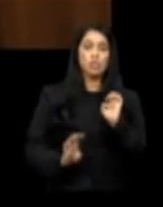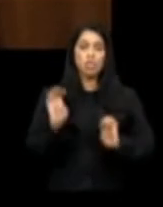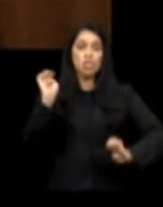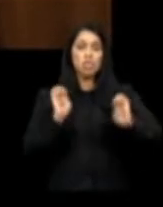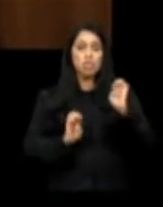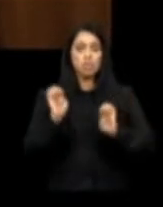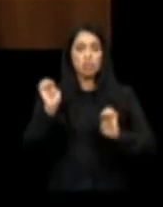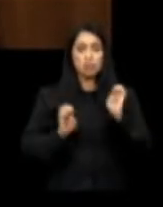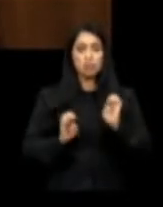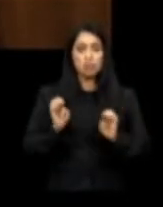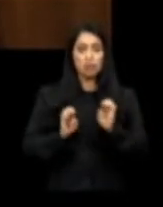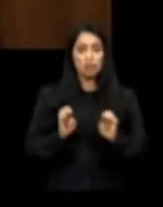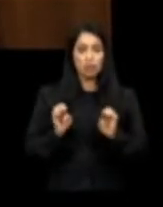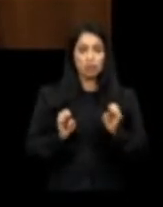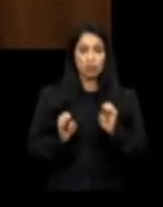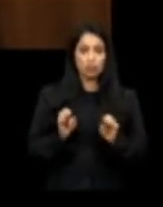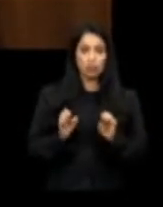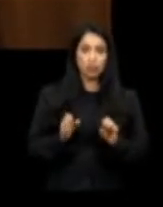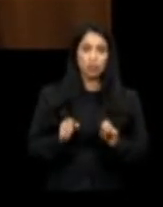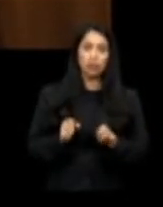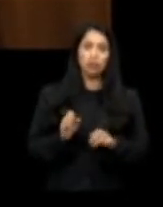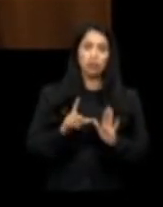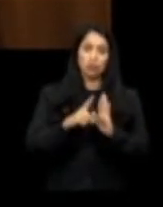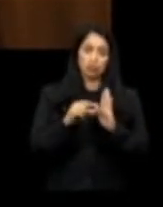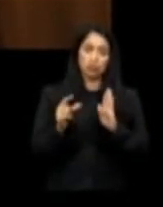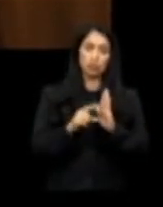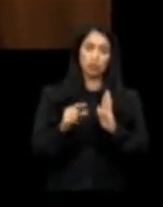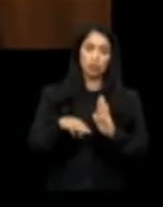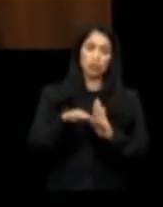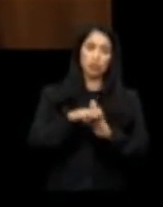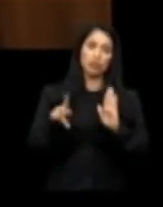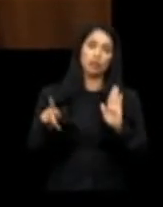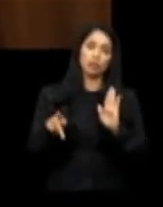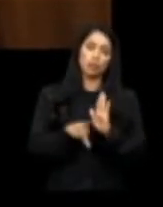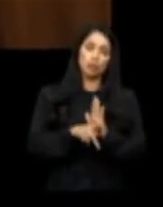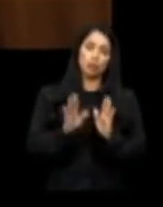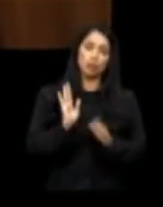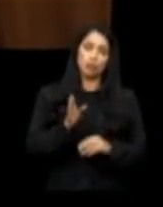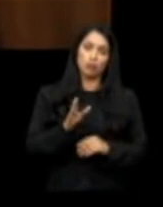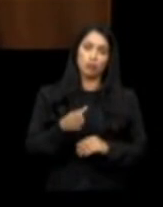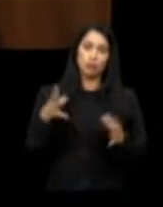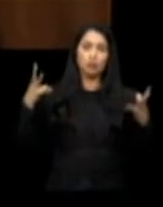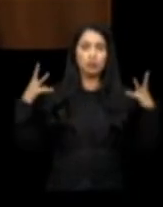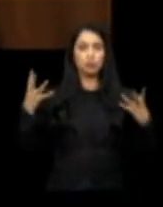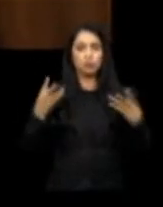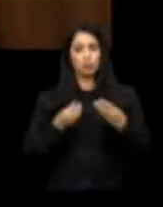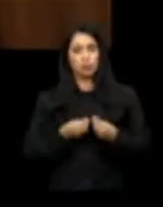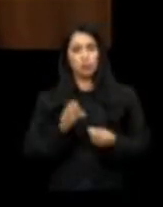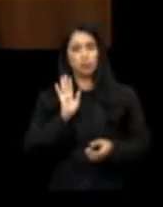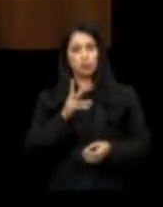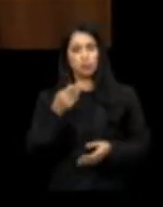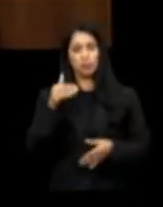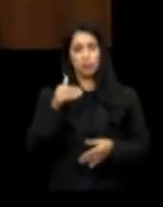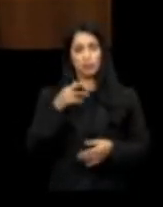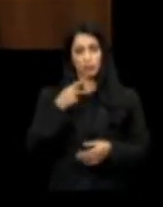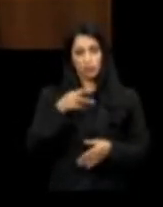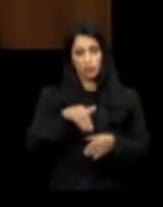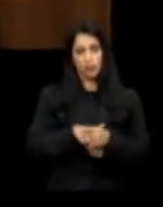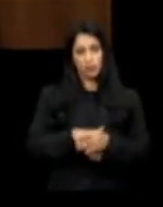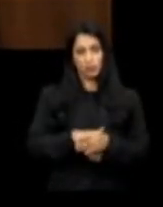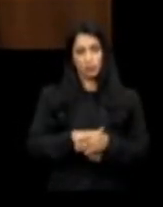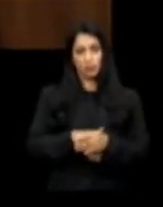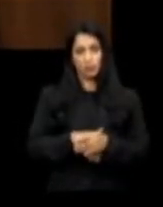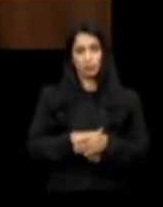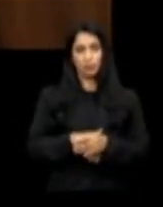estatística oficial. Isso já foi destacado no voto da emenda relatora e de muitos colegas que a seguiram. Além disso,